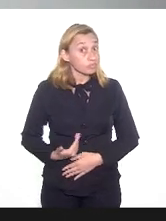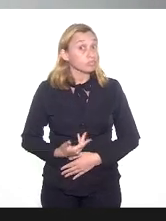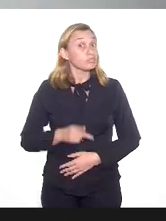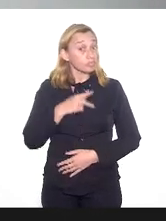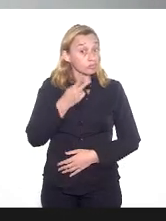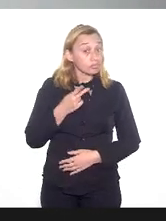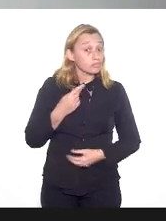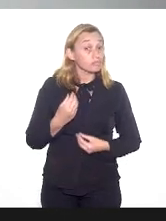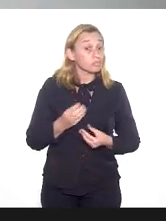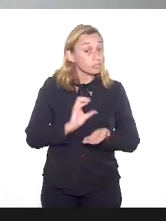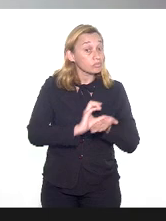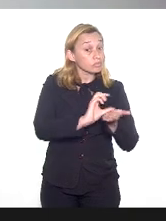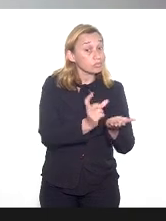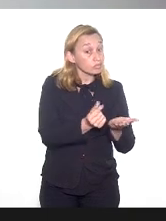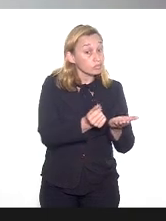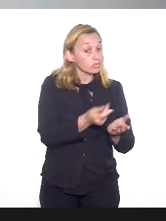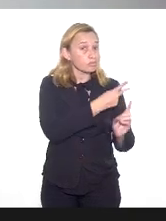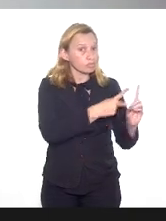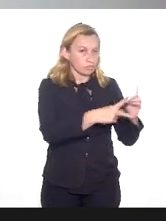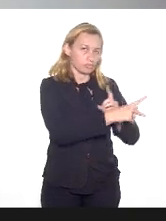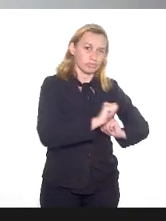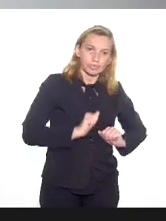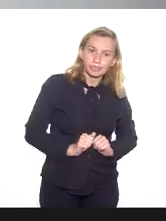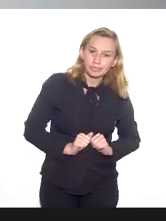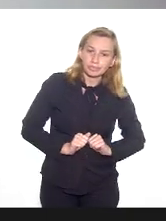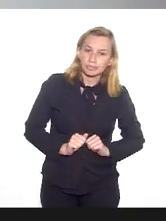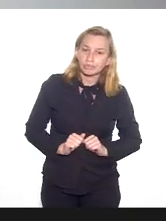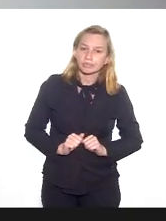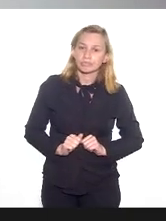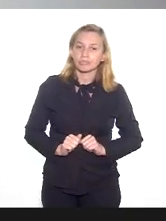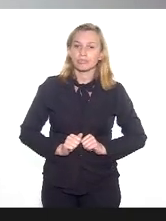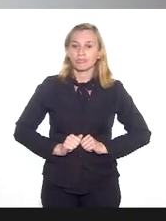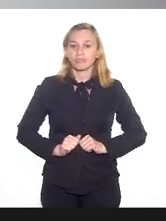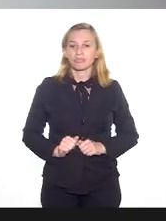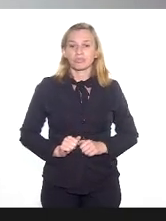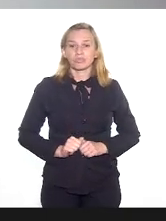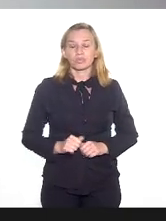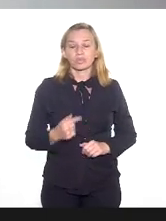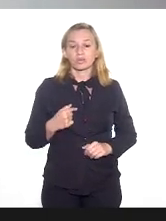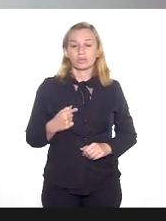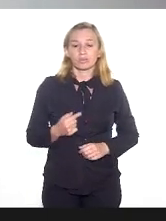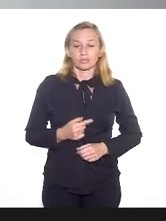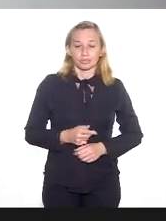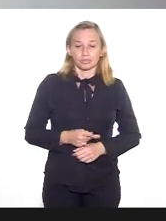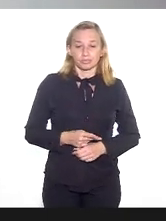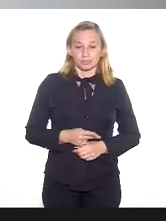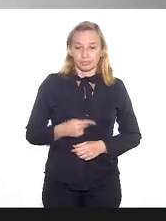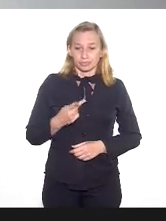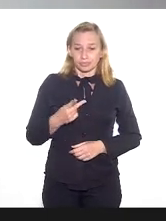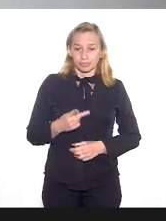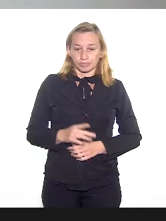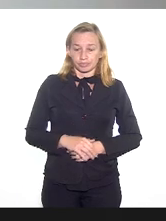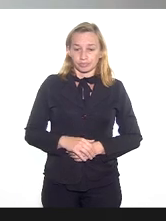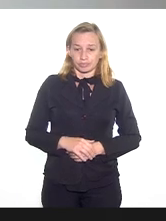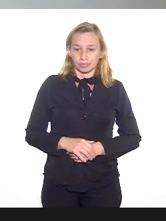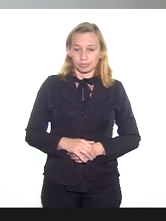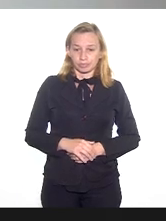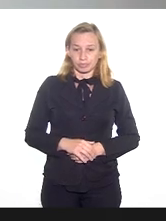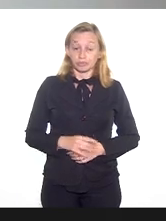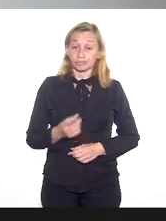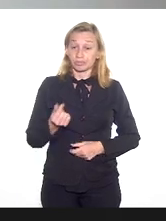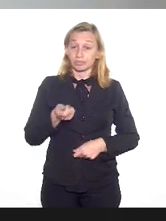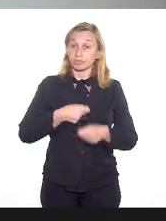com os recursos previdenciários. Eu, de forma alguma, me associo a uma ortodoxia